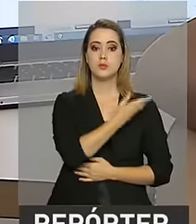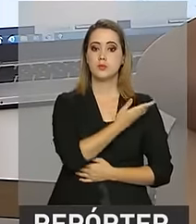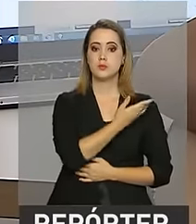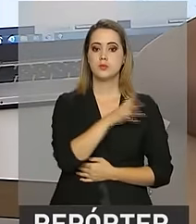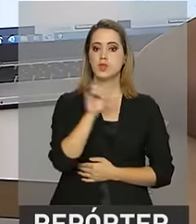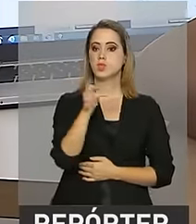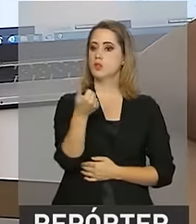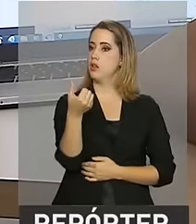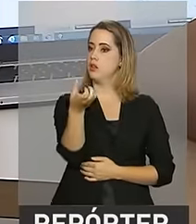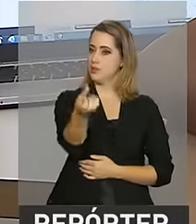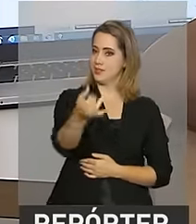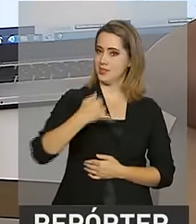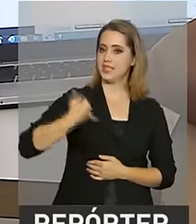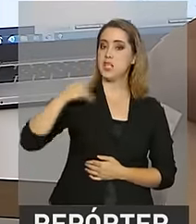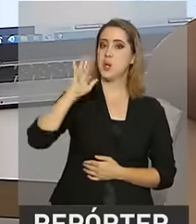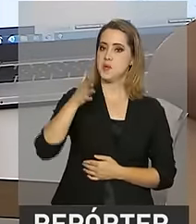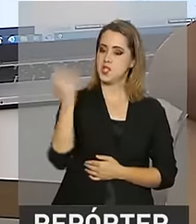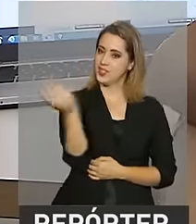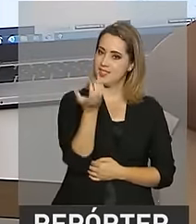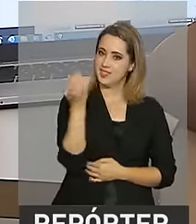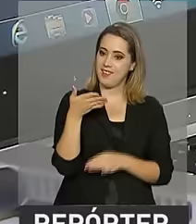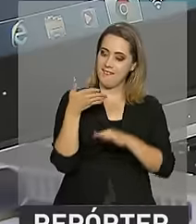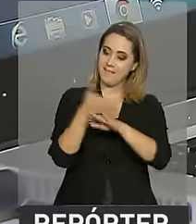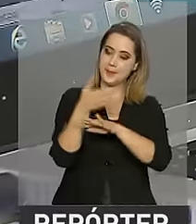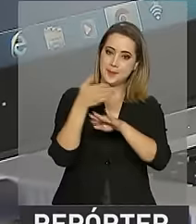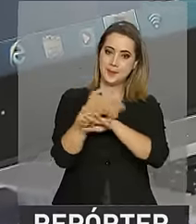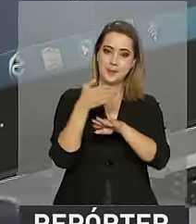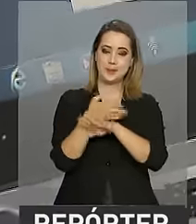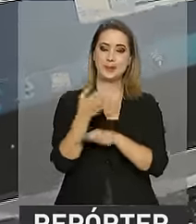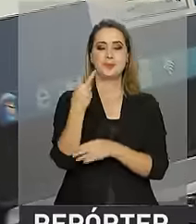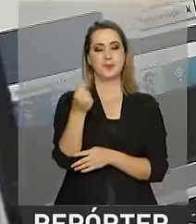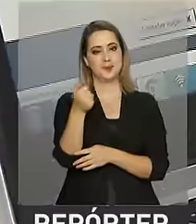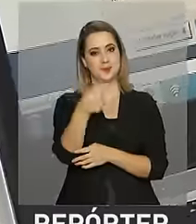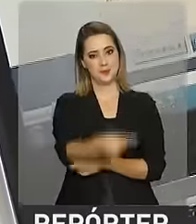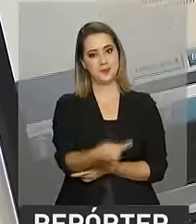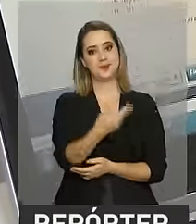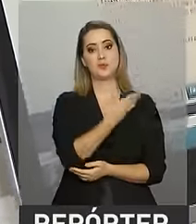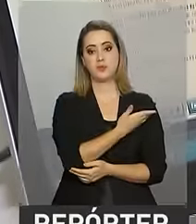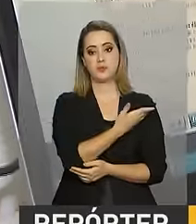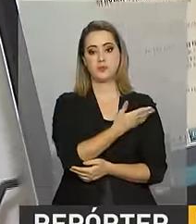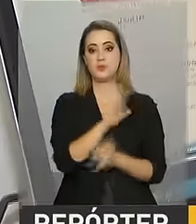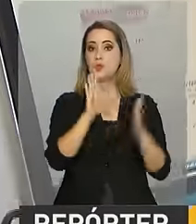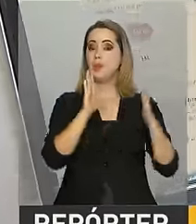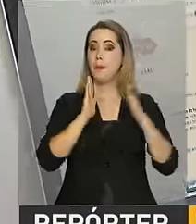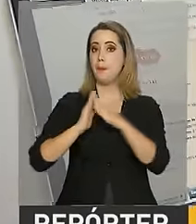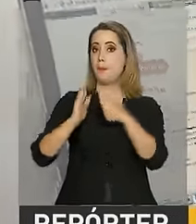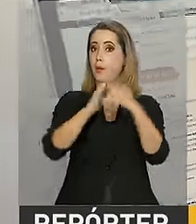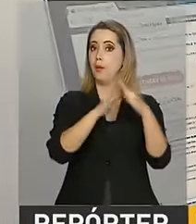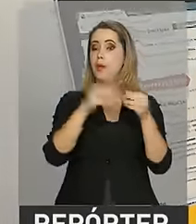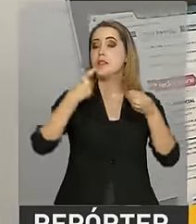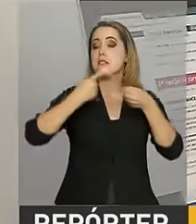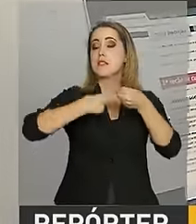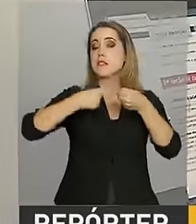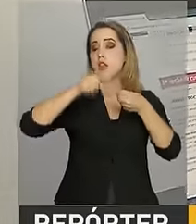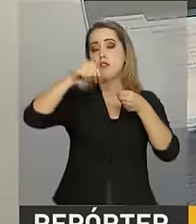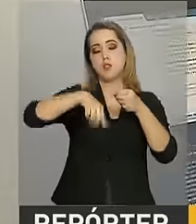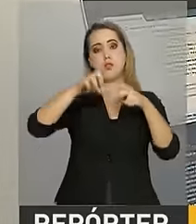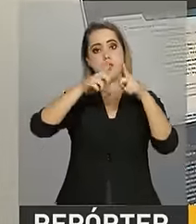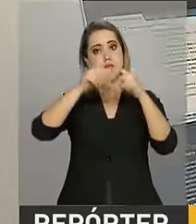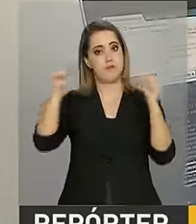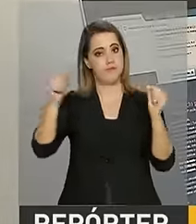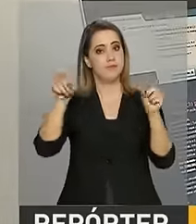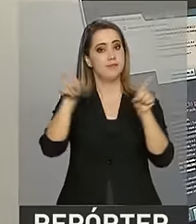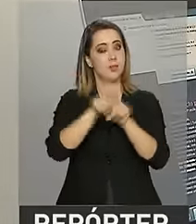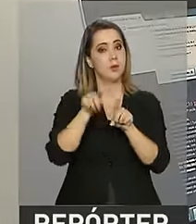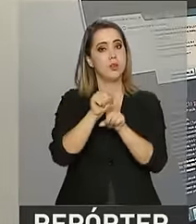só 16 anos mas já pretende ingressar na faculdade em 2017 A moradora de Paranoá no distrito federal passou